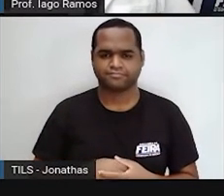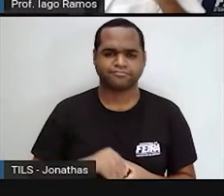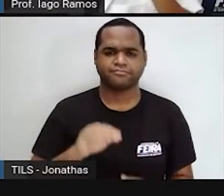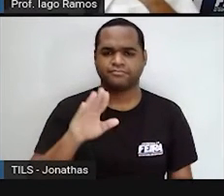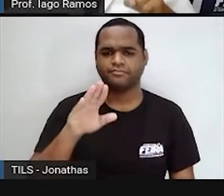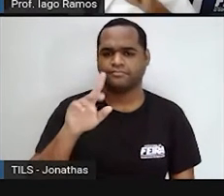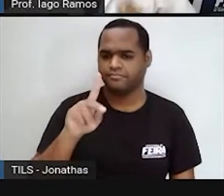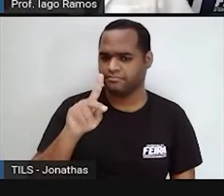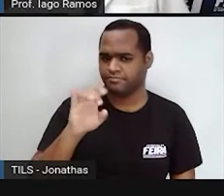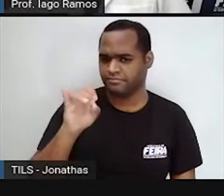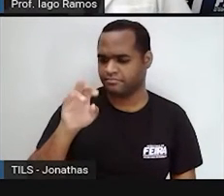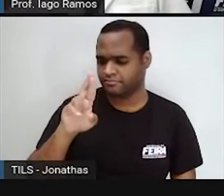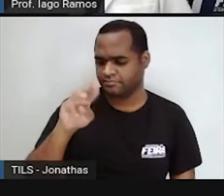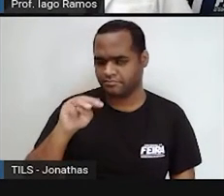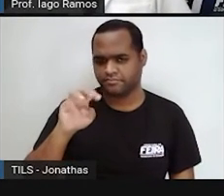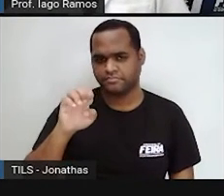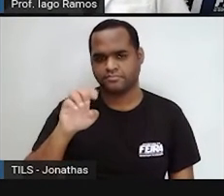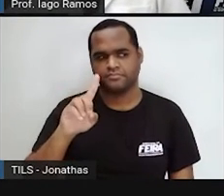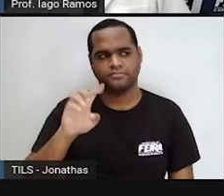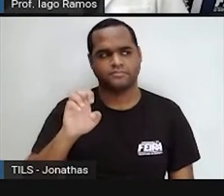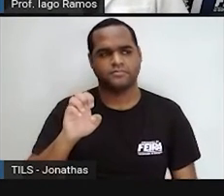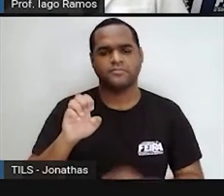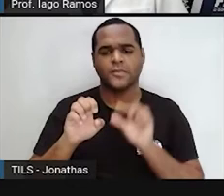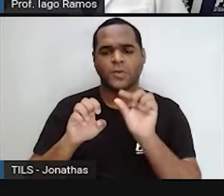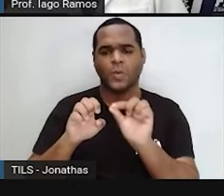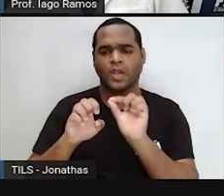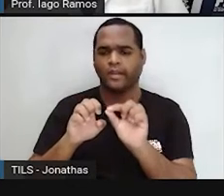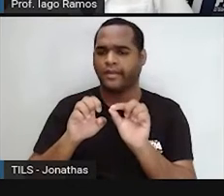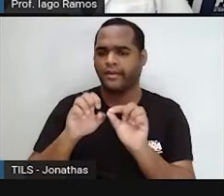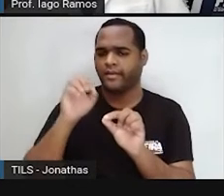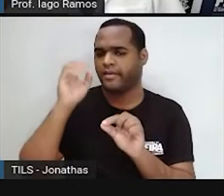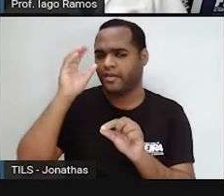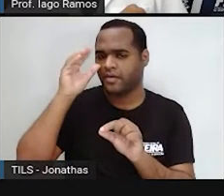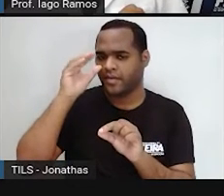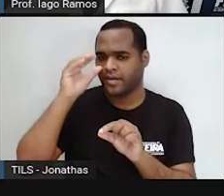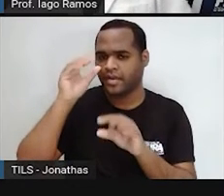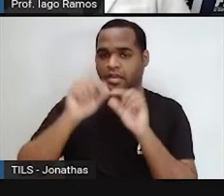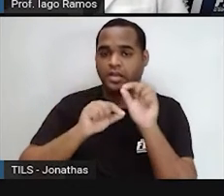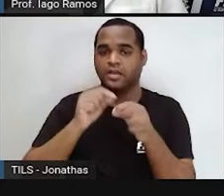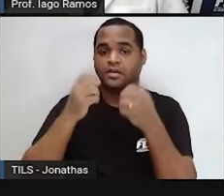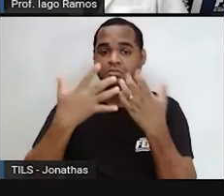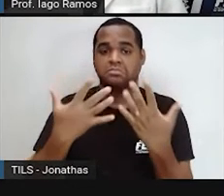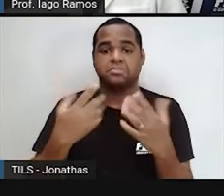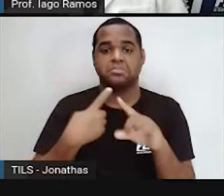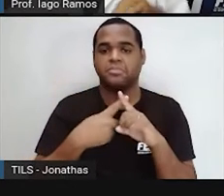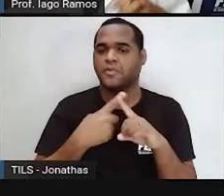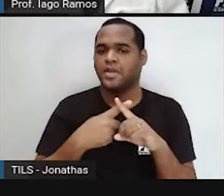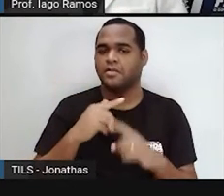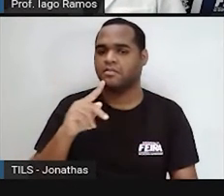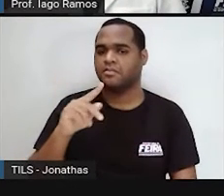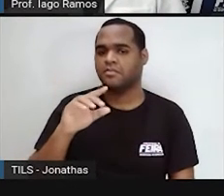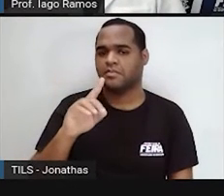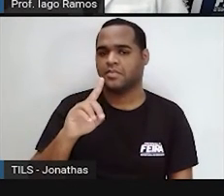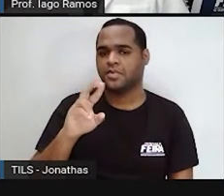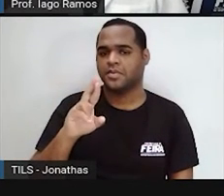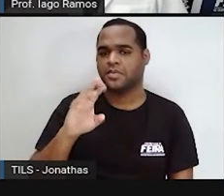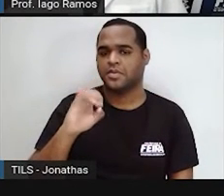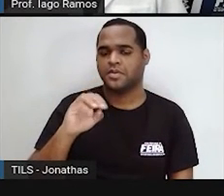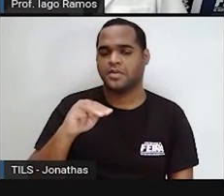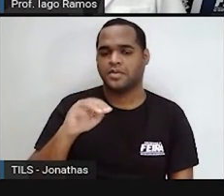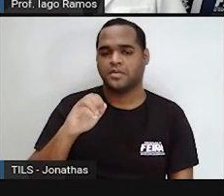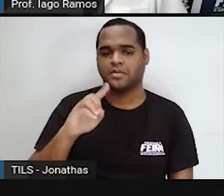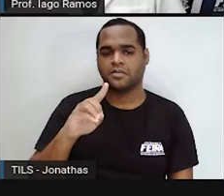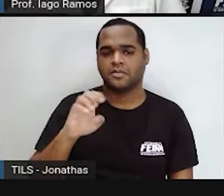pirâmide é aí onde está a curiosidade porque pirâmide né porque que eles construíram